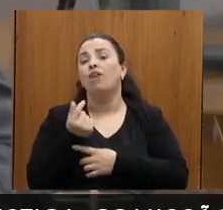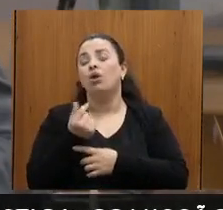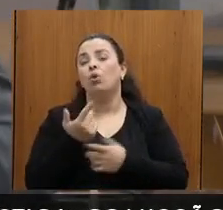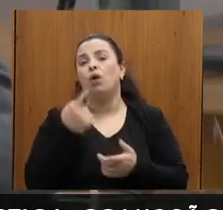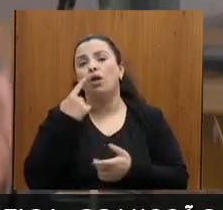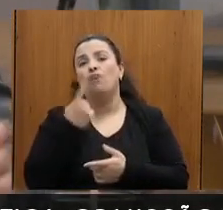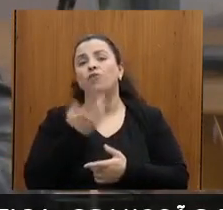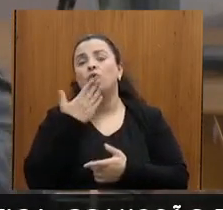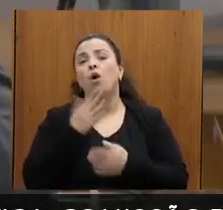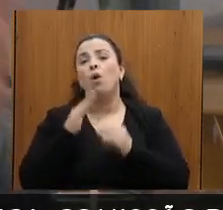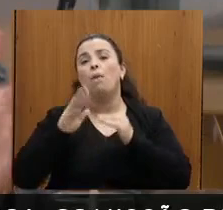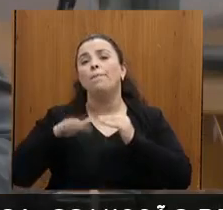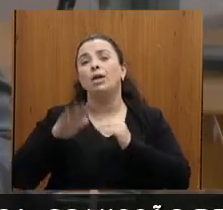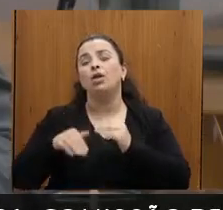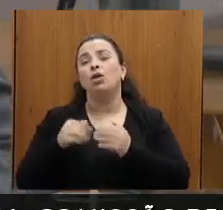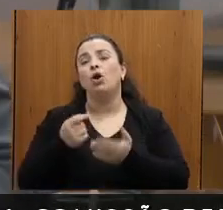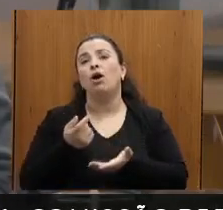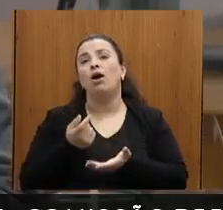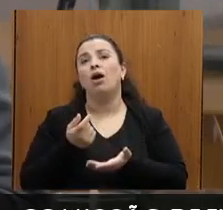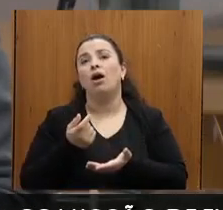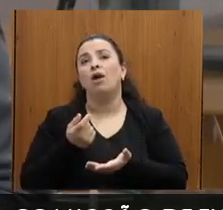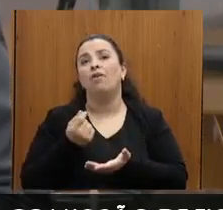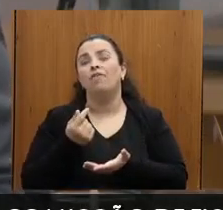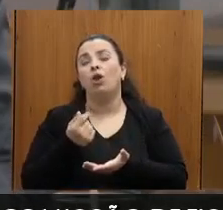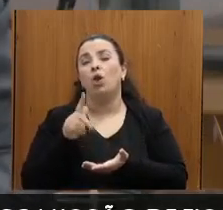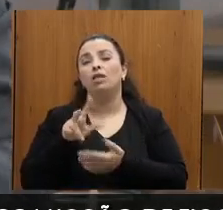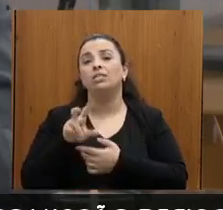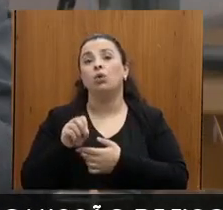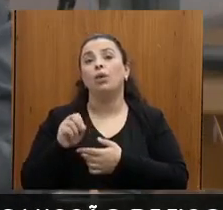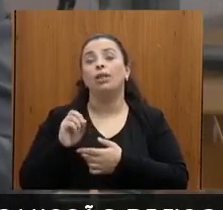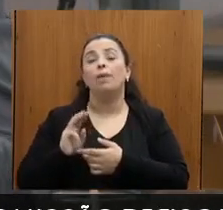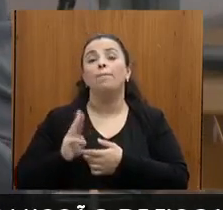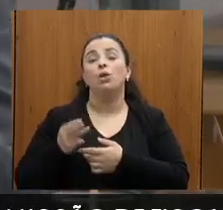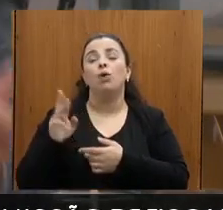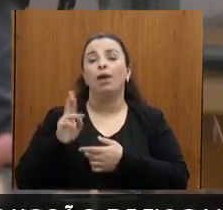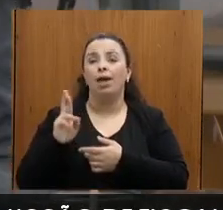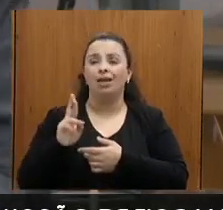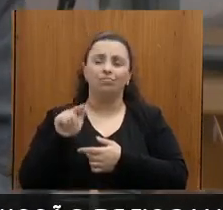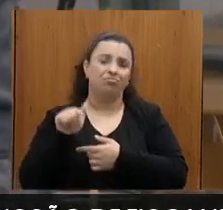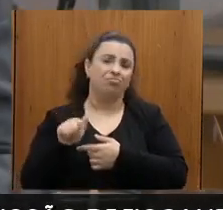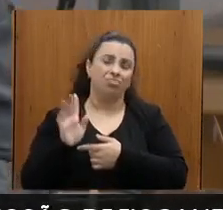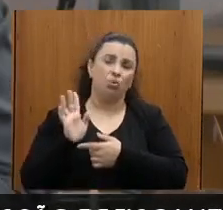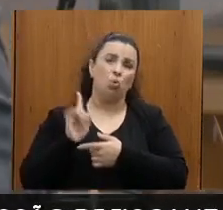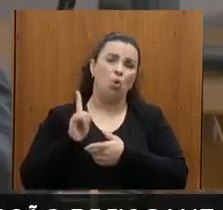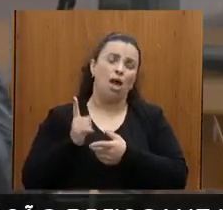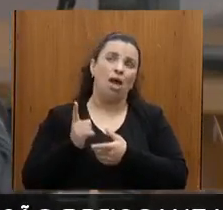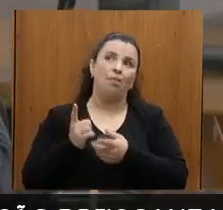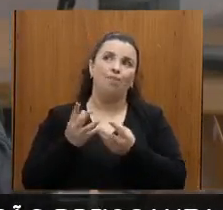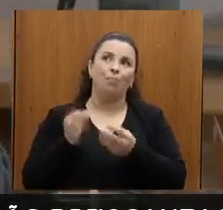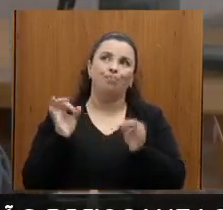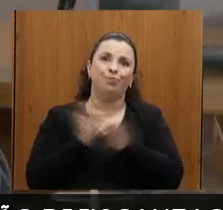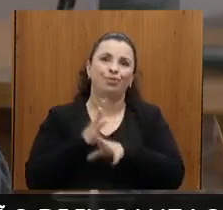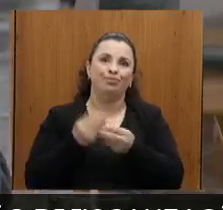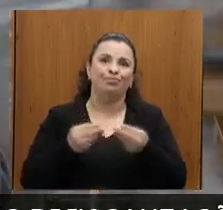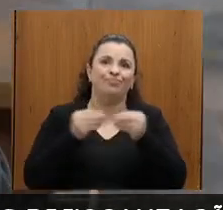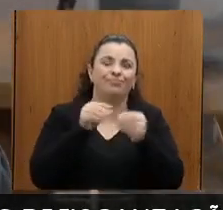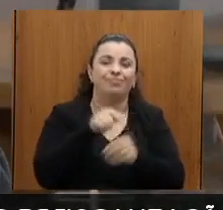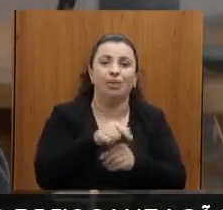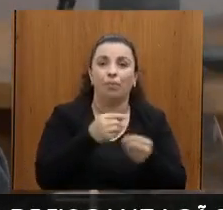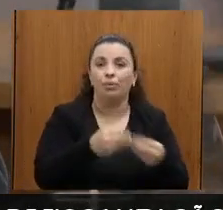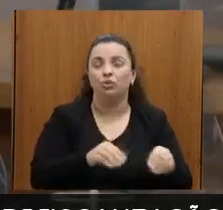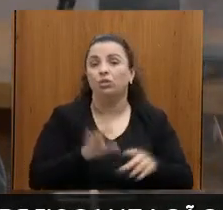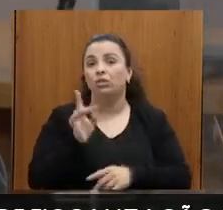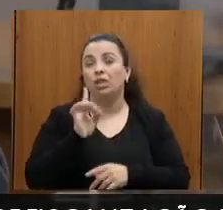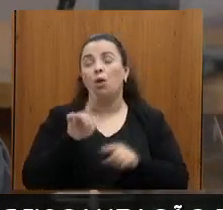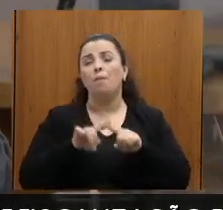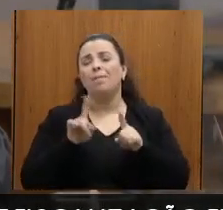menores valores que nós achamos lá circulavam em torno de 50 mil reais. Não que eu ache que é suficiente para reparar um dano desse tamanho, mas para poder também fazer essa